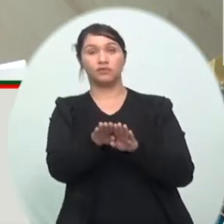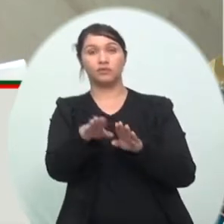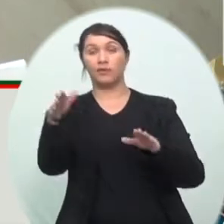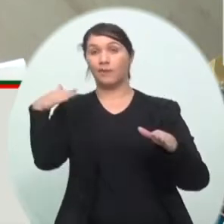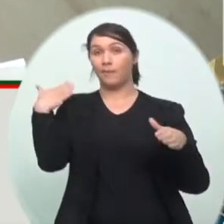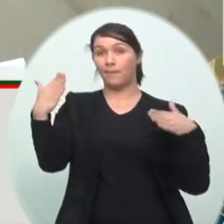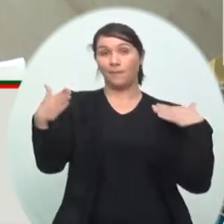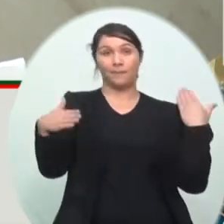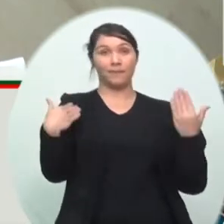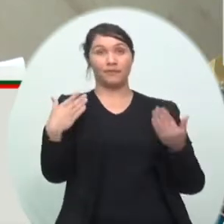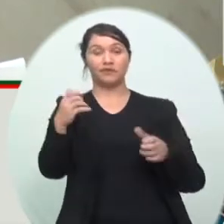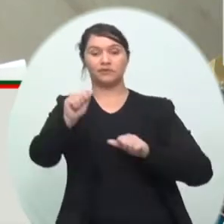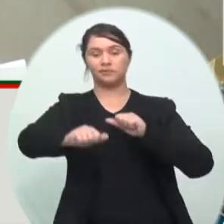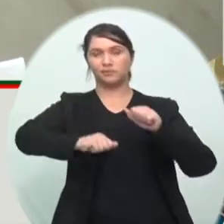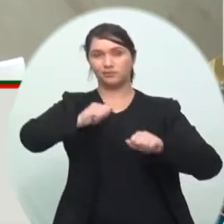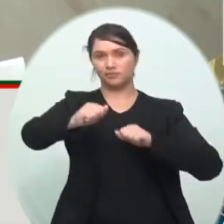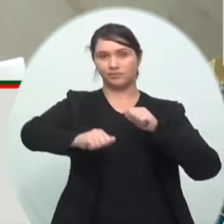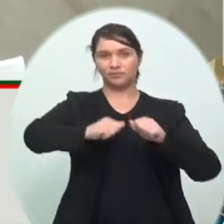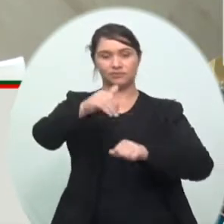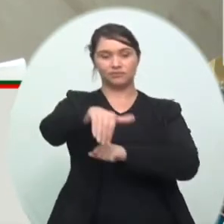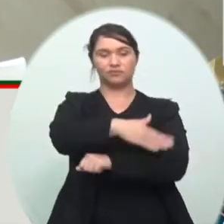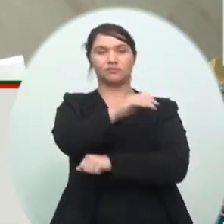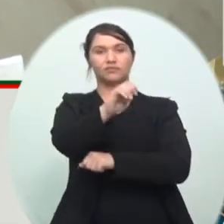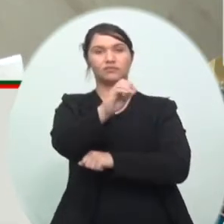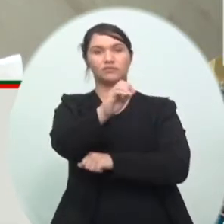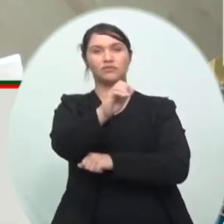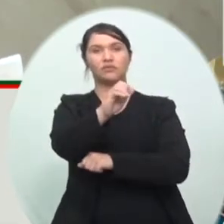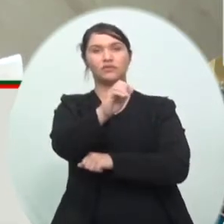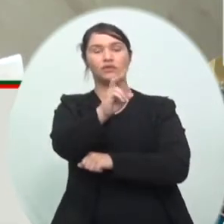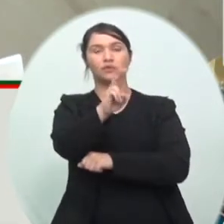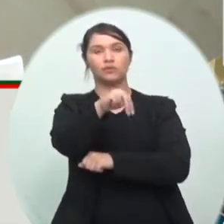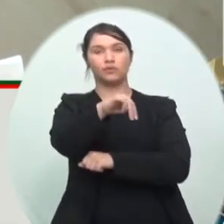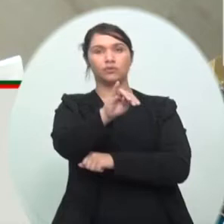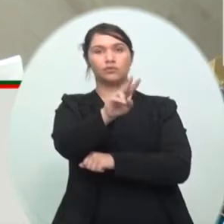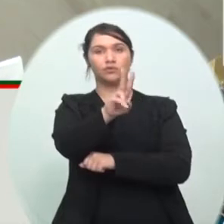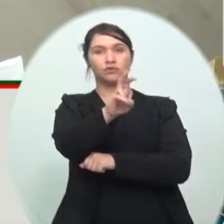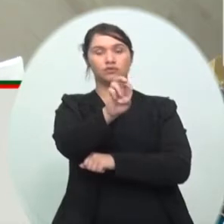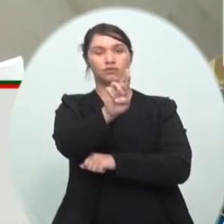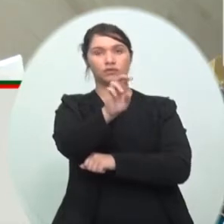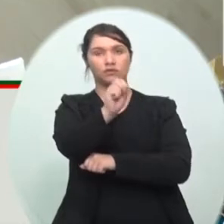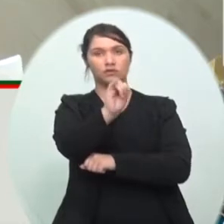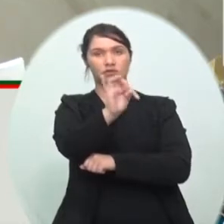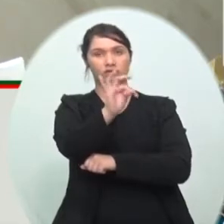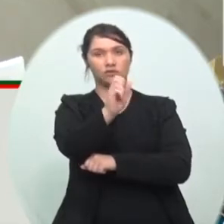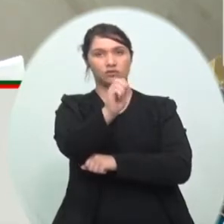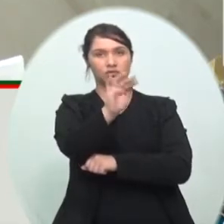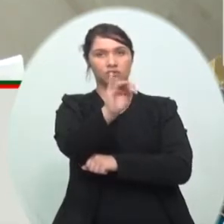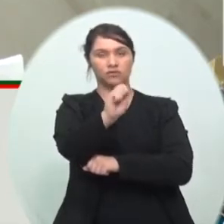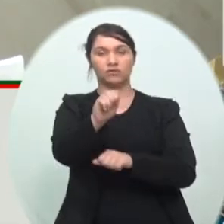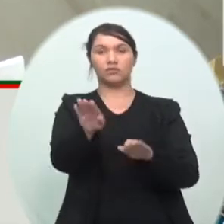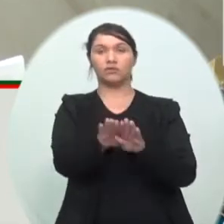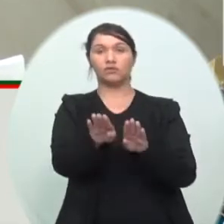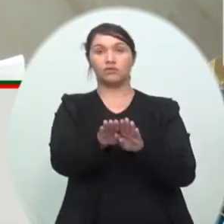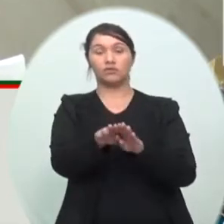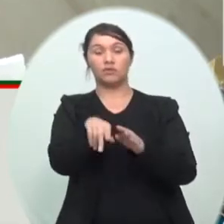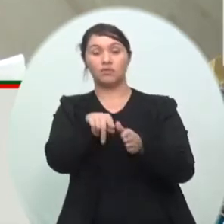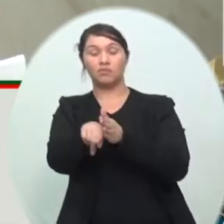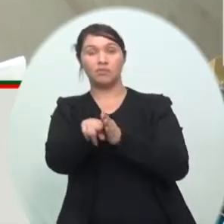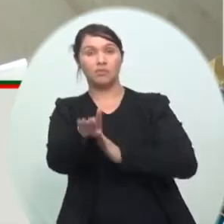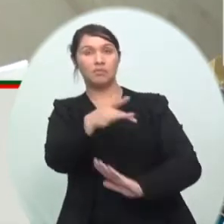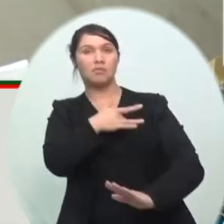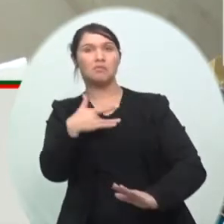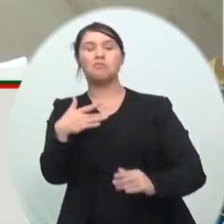ao longo da Avenida Universitária, com a distribuição de brindes e realização de pequenos exames